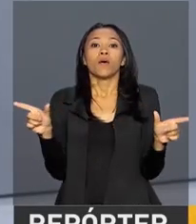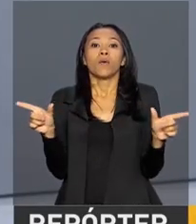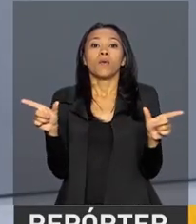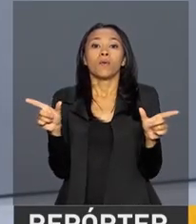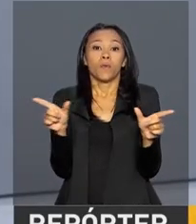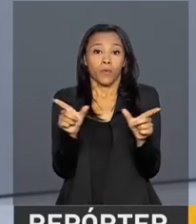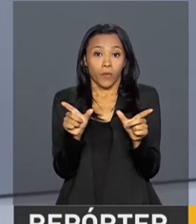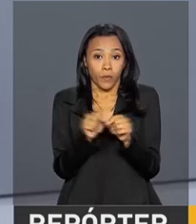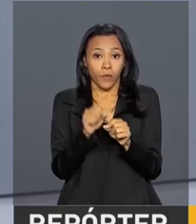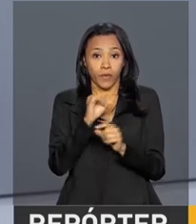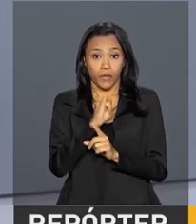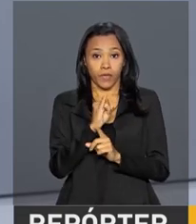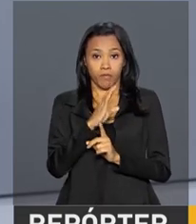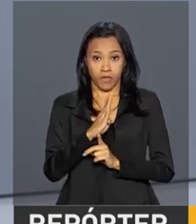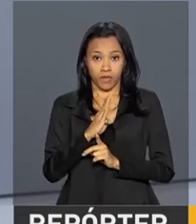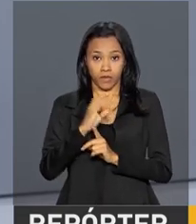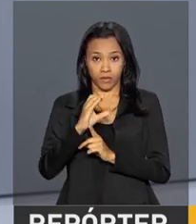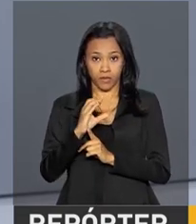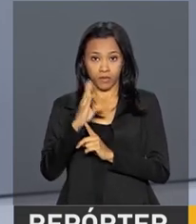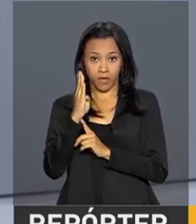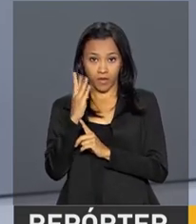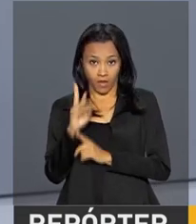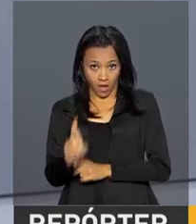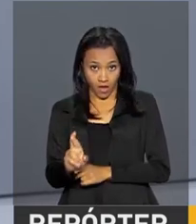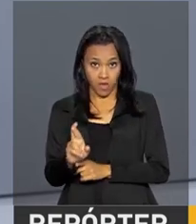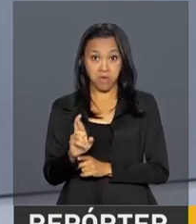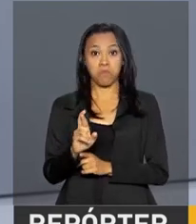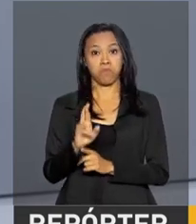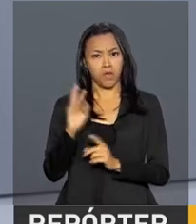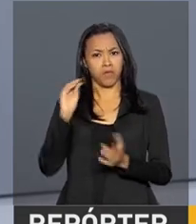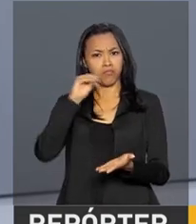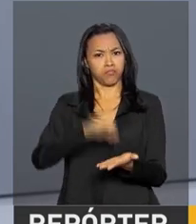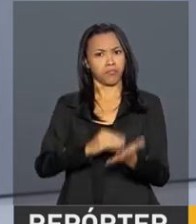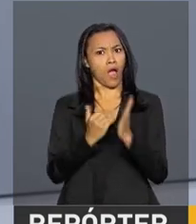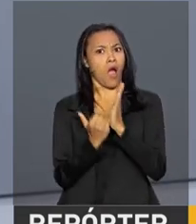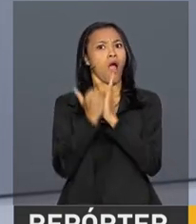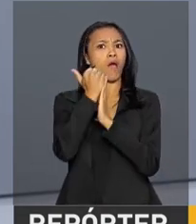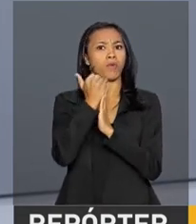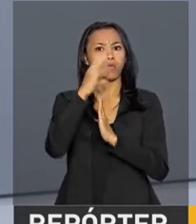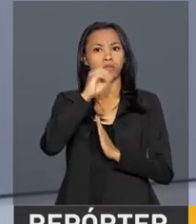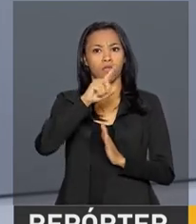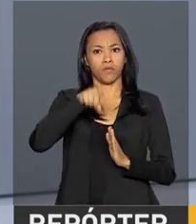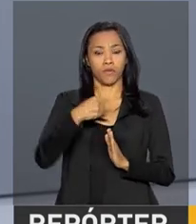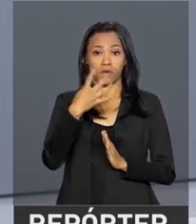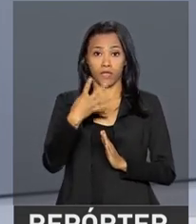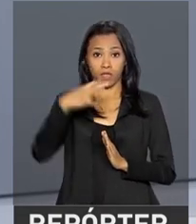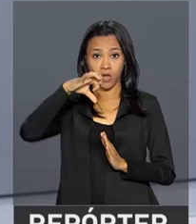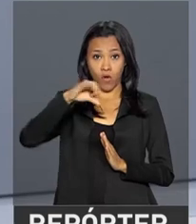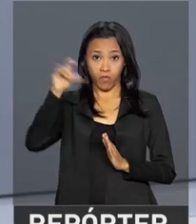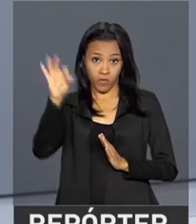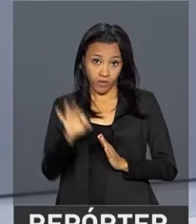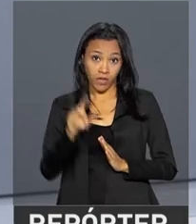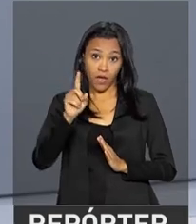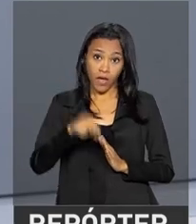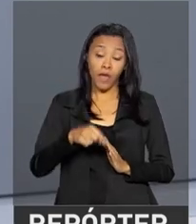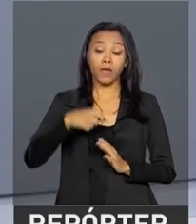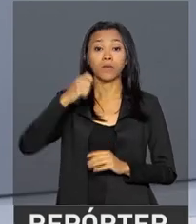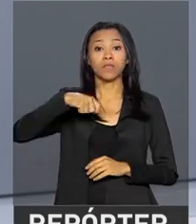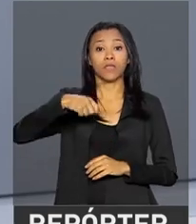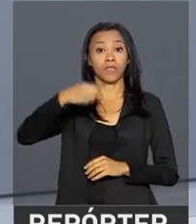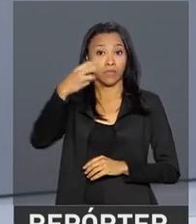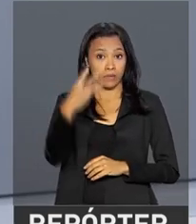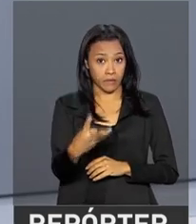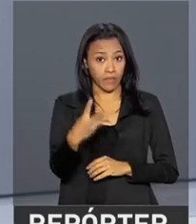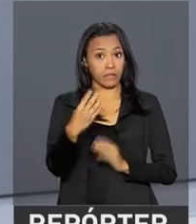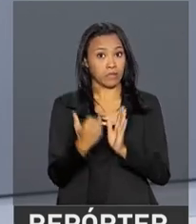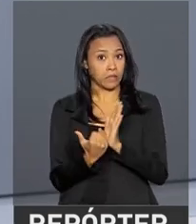banco central ibc-br registrou alta de 0,49 por cento em novembro foi o terceiro mês seguido de alta do